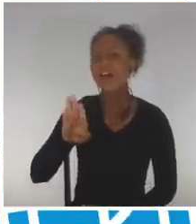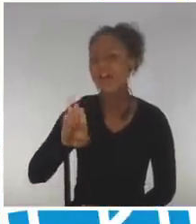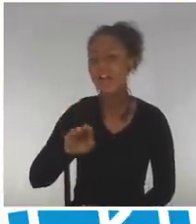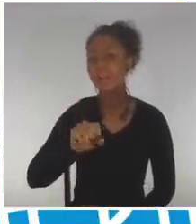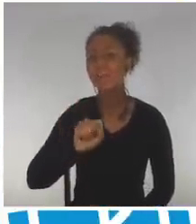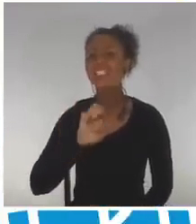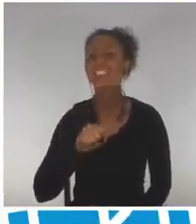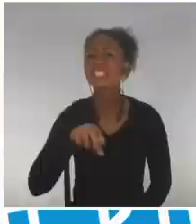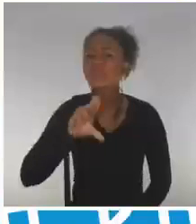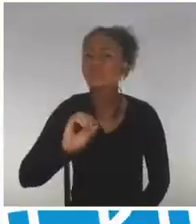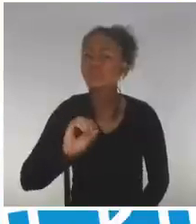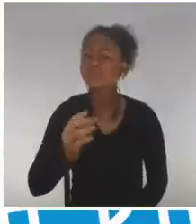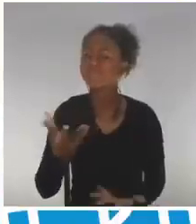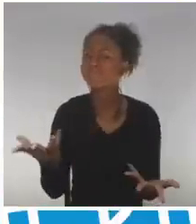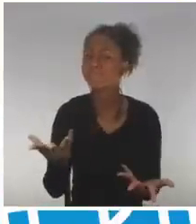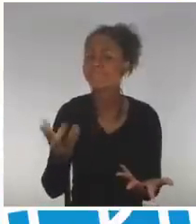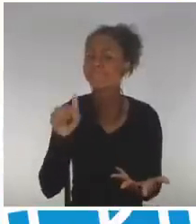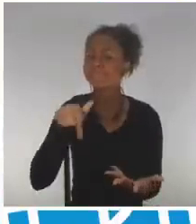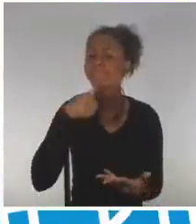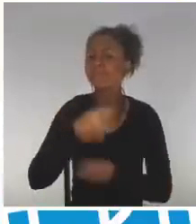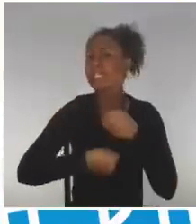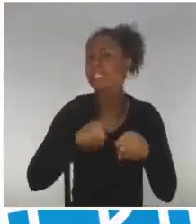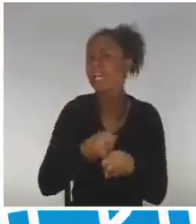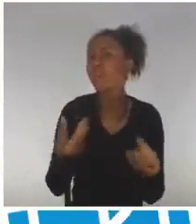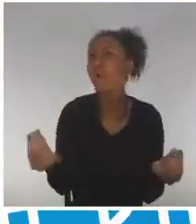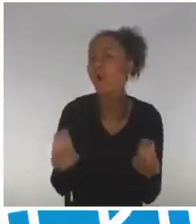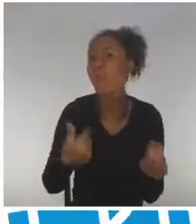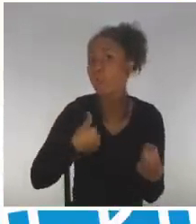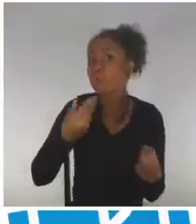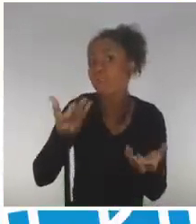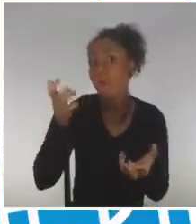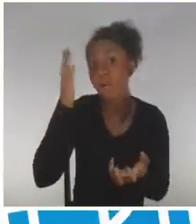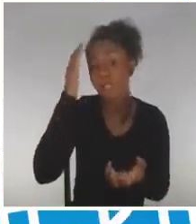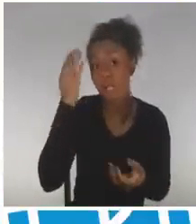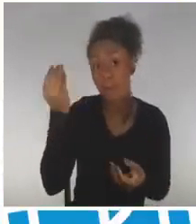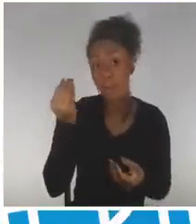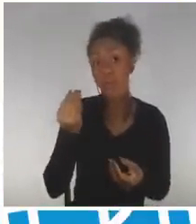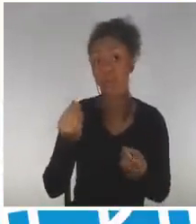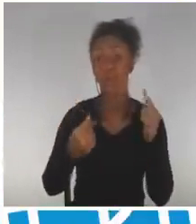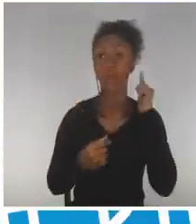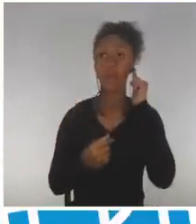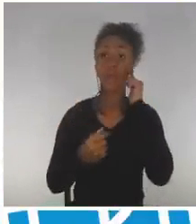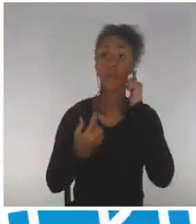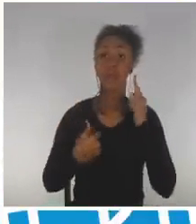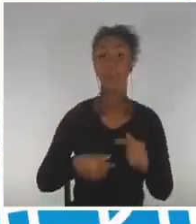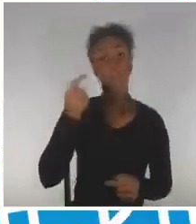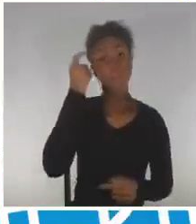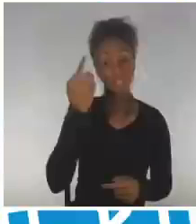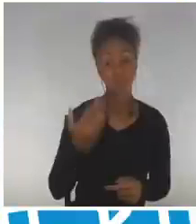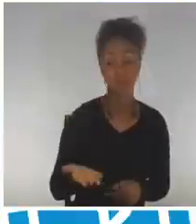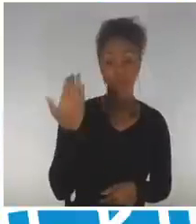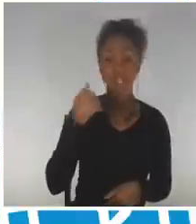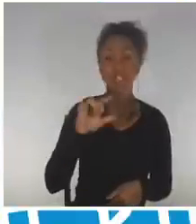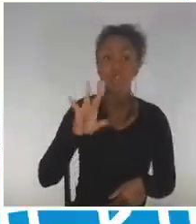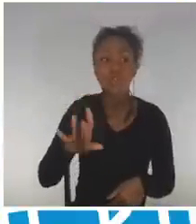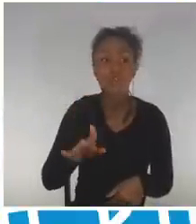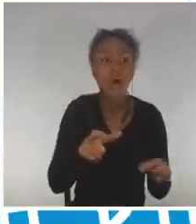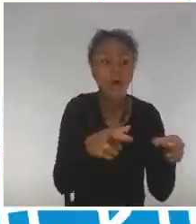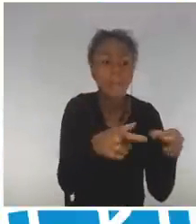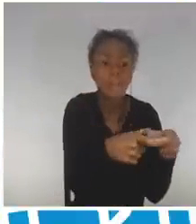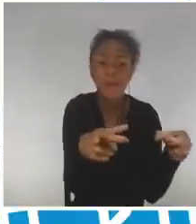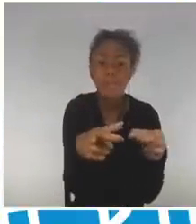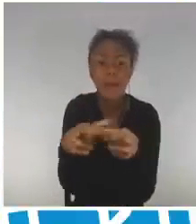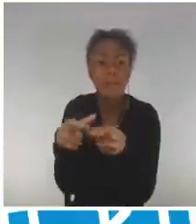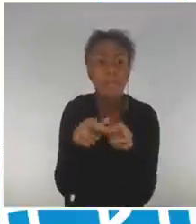ano. A sugestão anterior do SAEB amostral para diagnóstico das carências pedagógicas